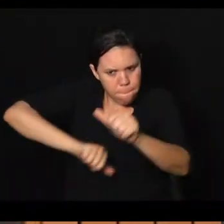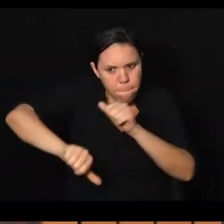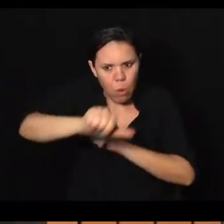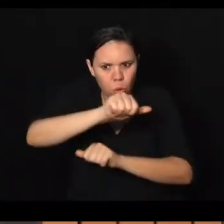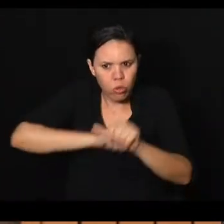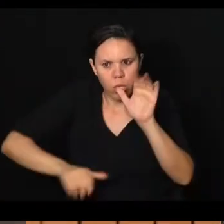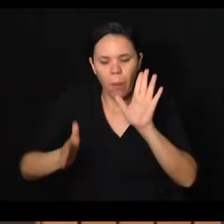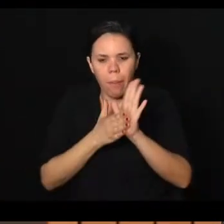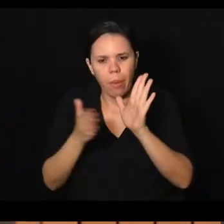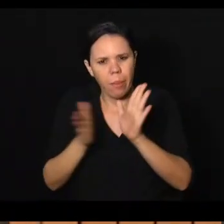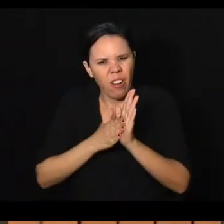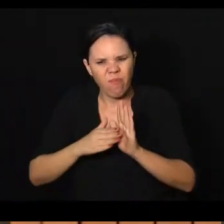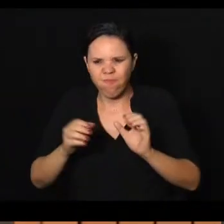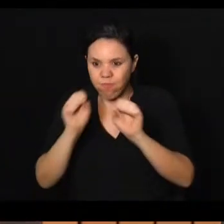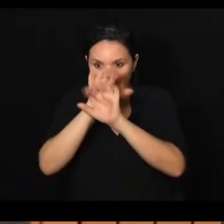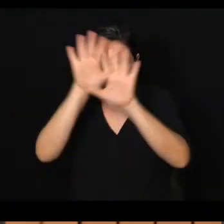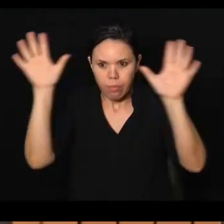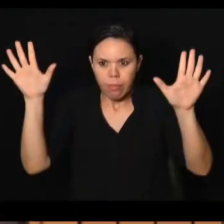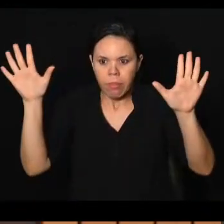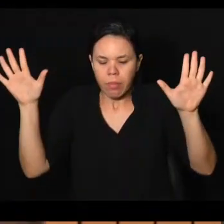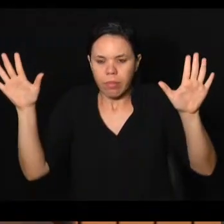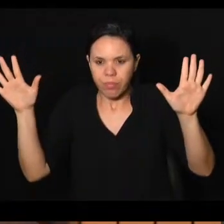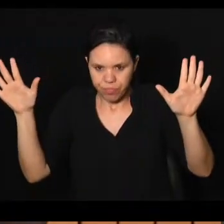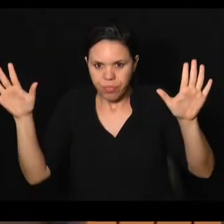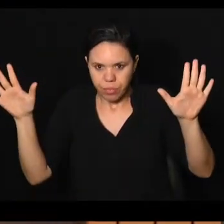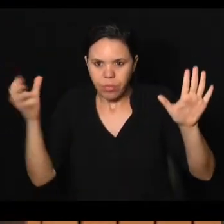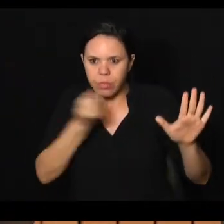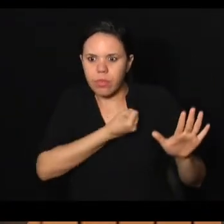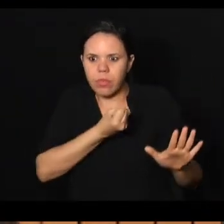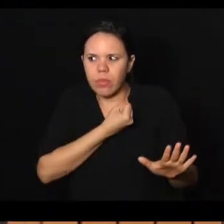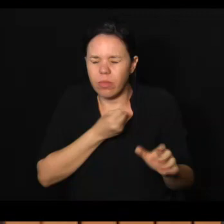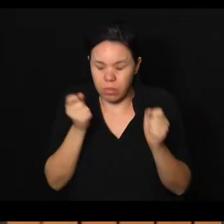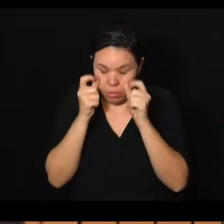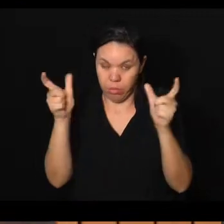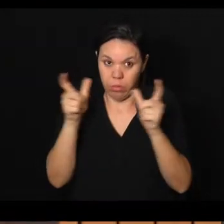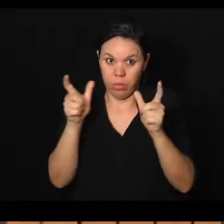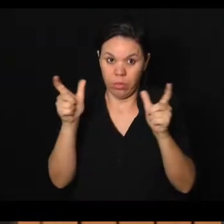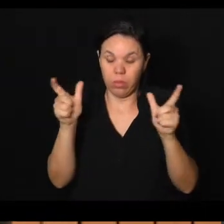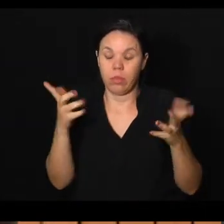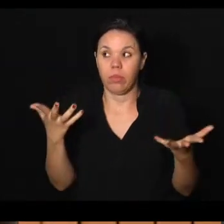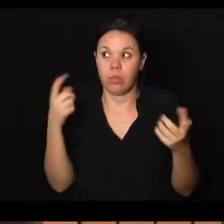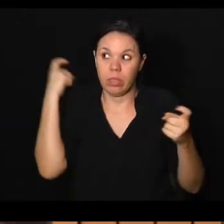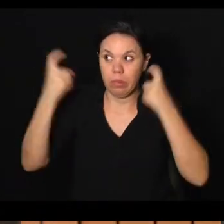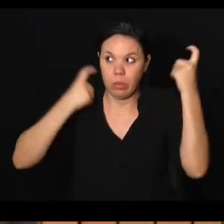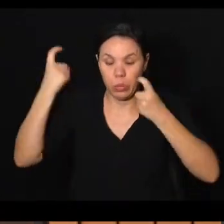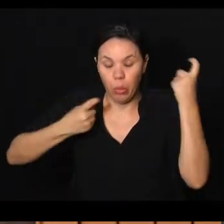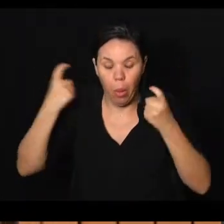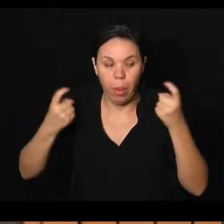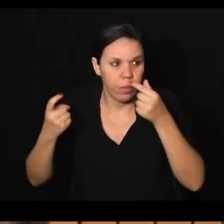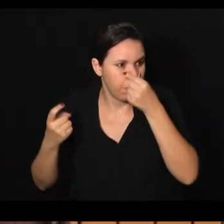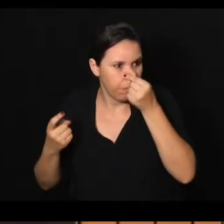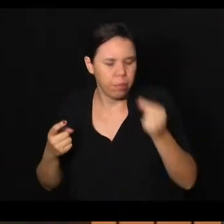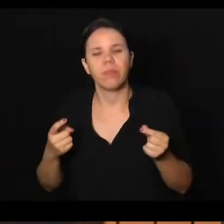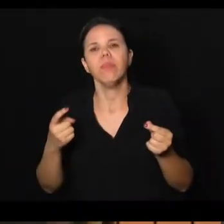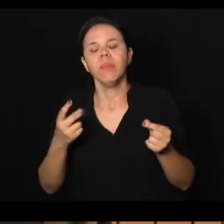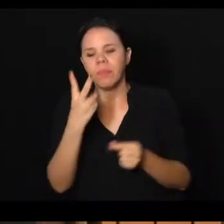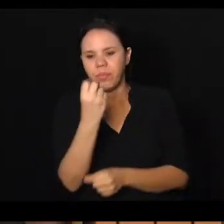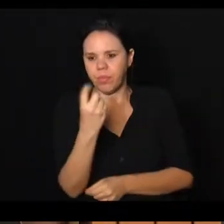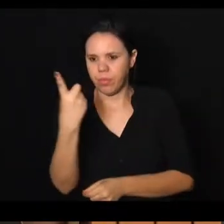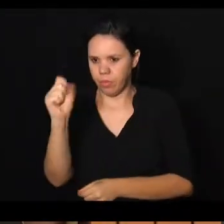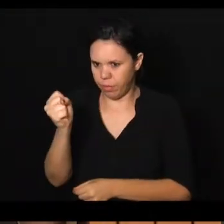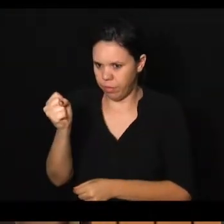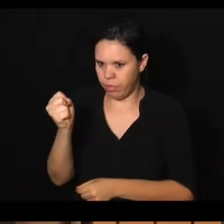com propostas muito claras. Os números nos assustam. Em 2018, nós tivemos, dentro do